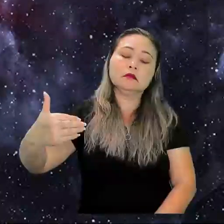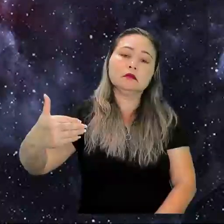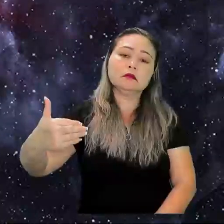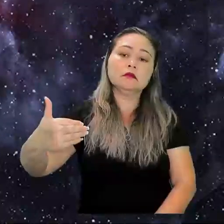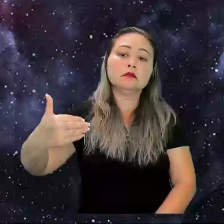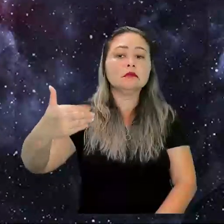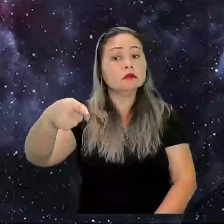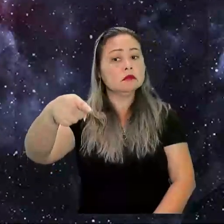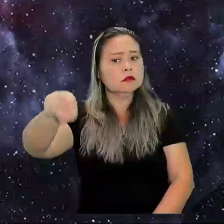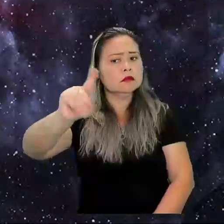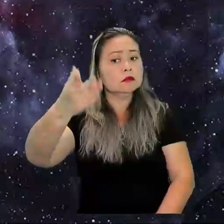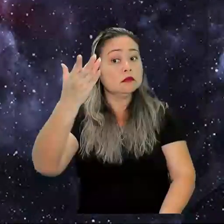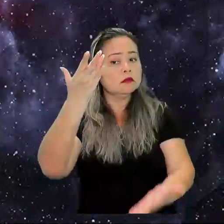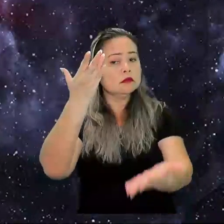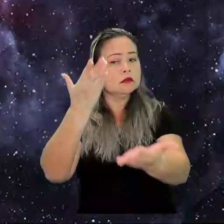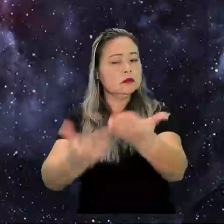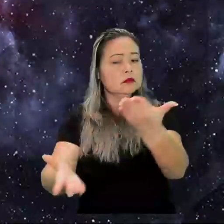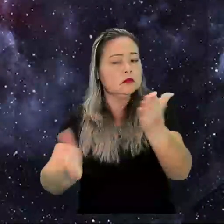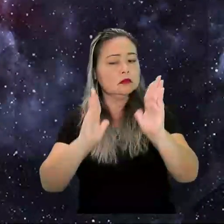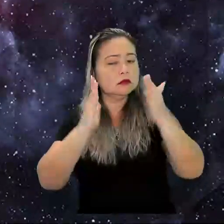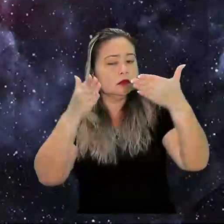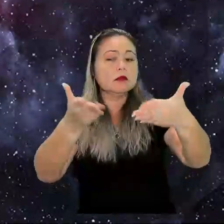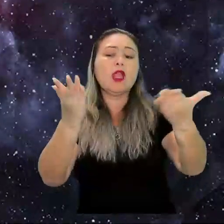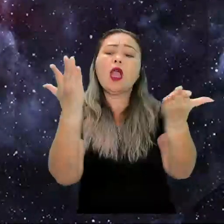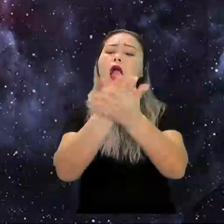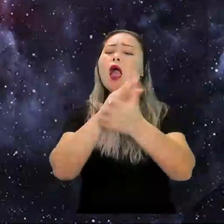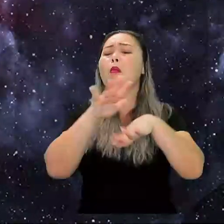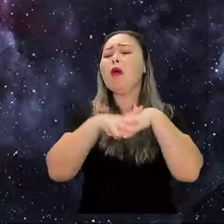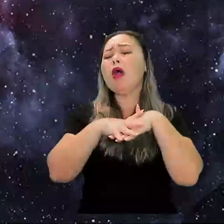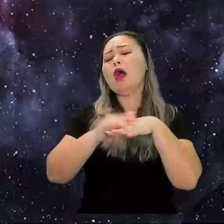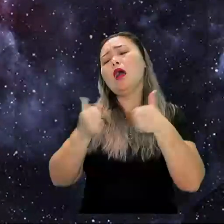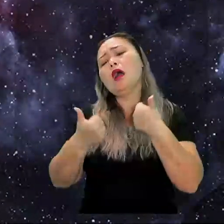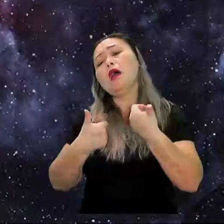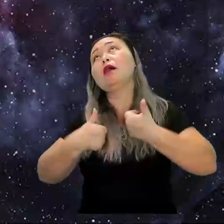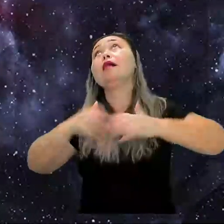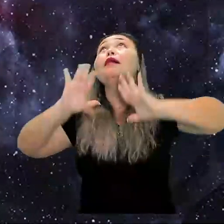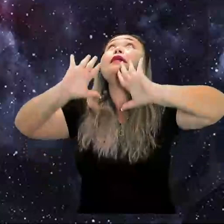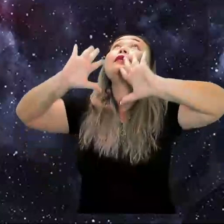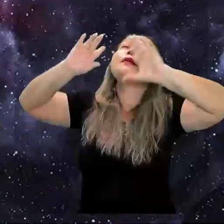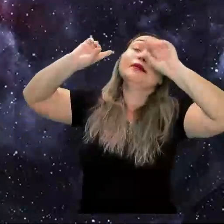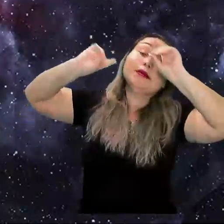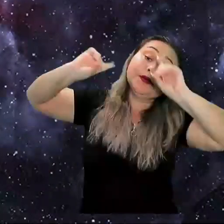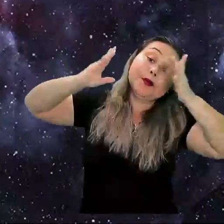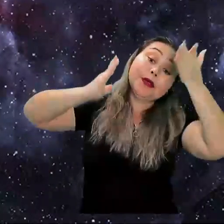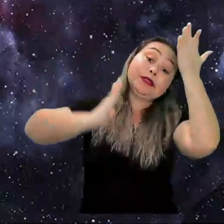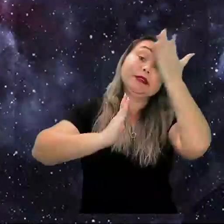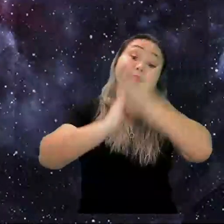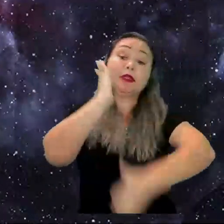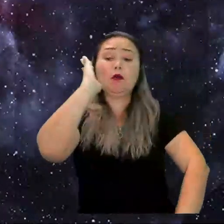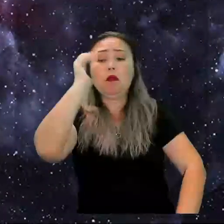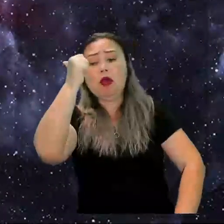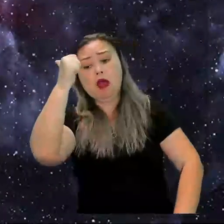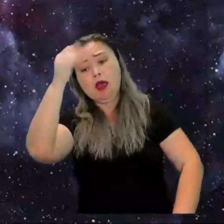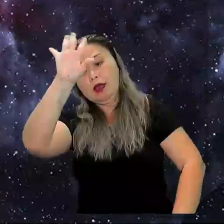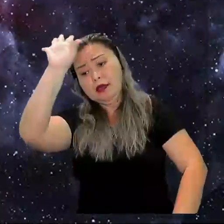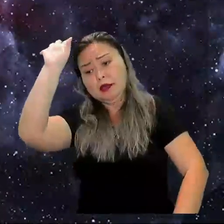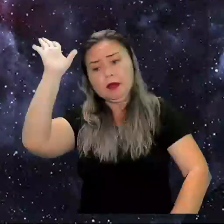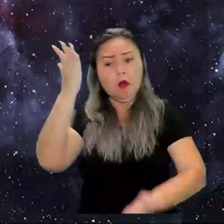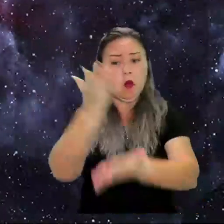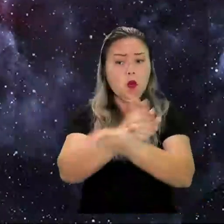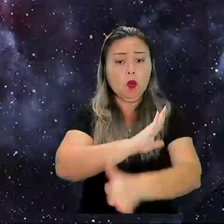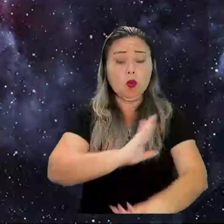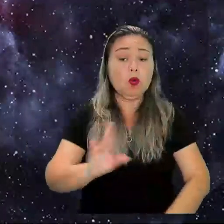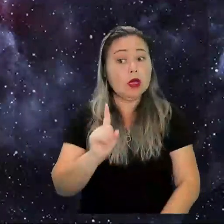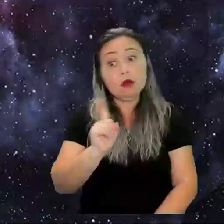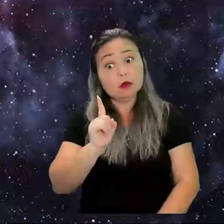Não perca o foco, né? Acabou matemática, agora acabou matemática. Graças a Deus eu passei, né? O bicho papão,